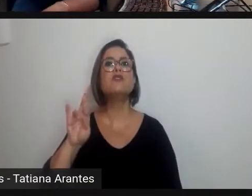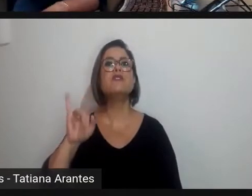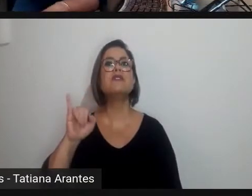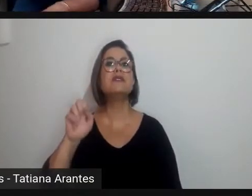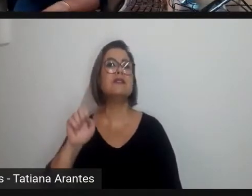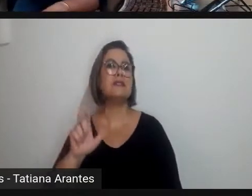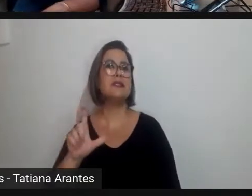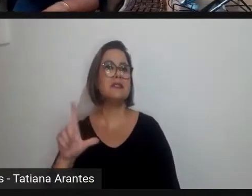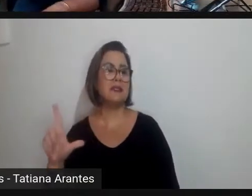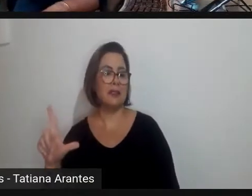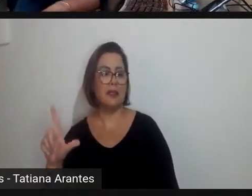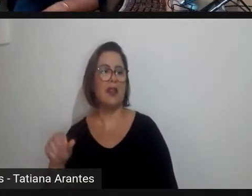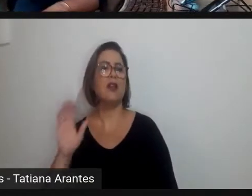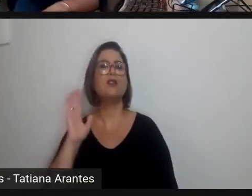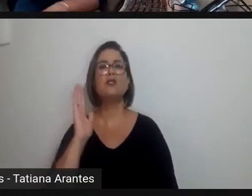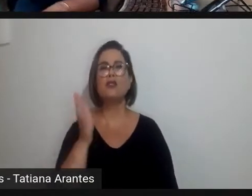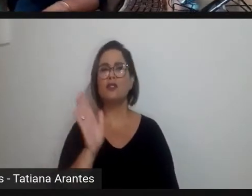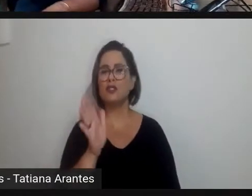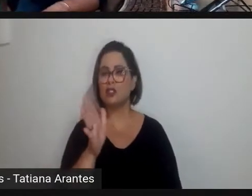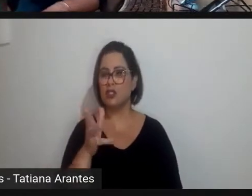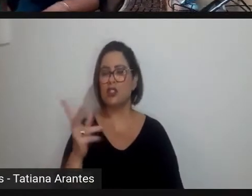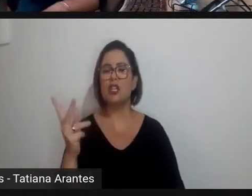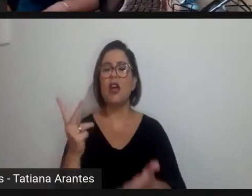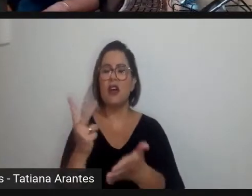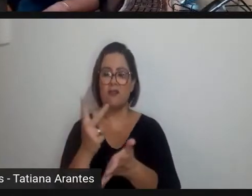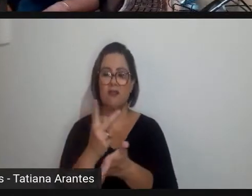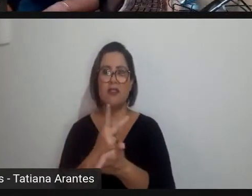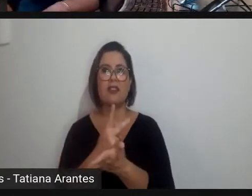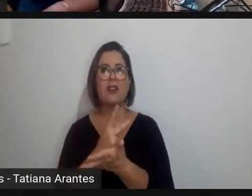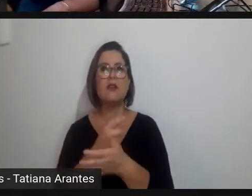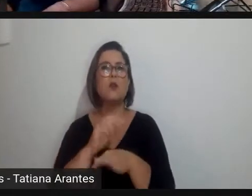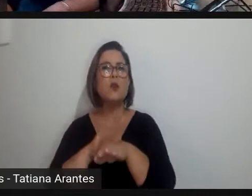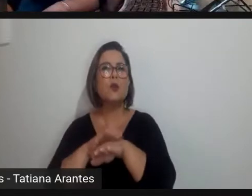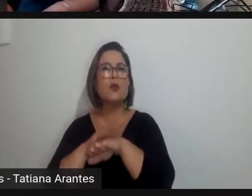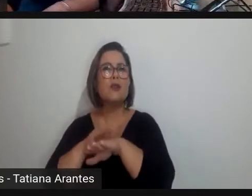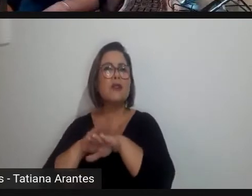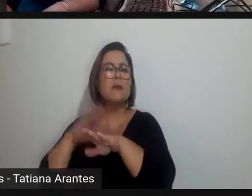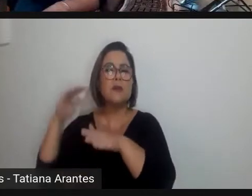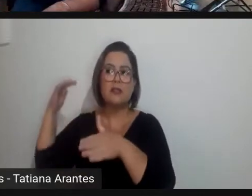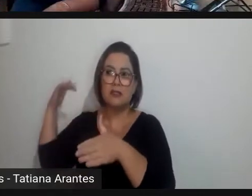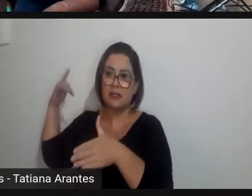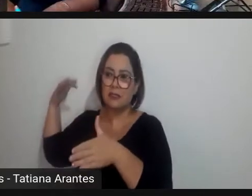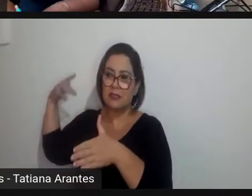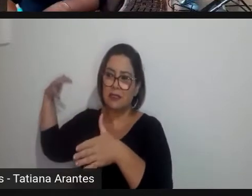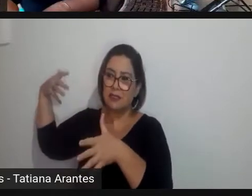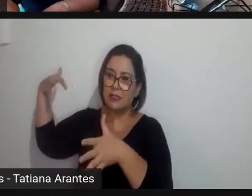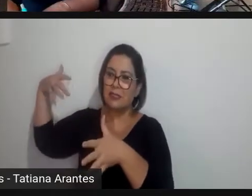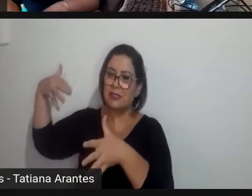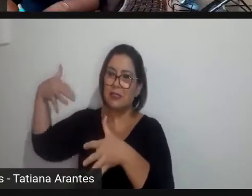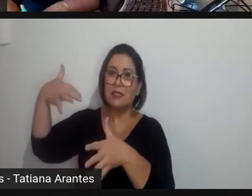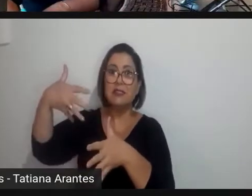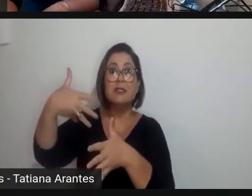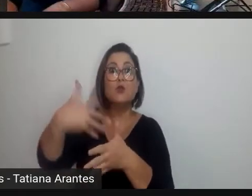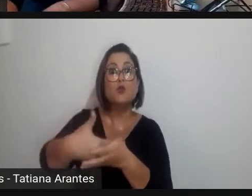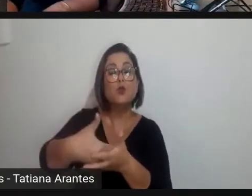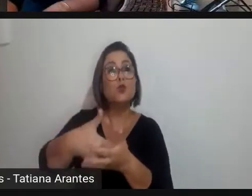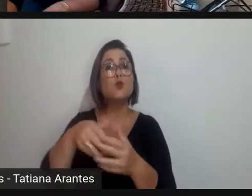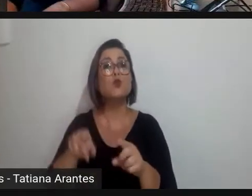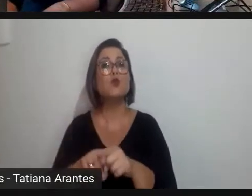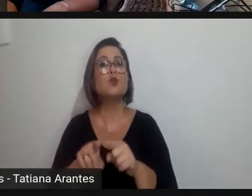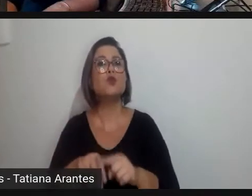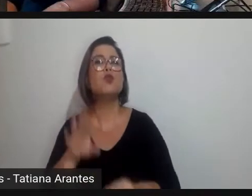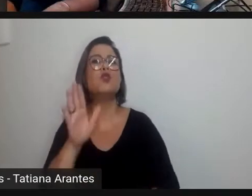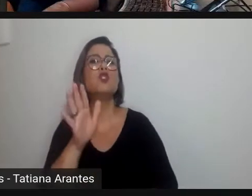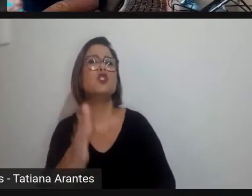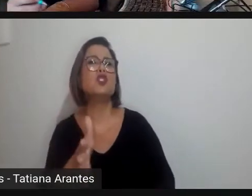isso já vinha se desenvolvendo há algum tempo. E o que eu estou falando que é interessante é que já estávamos num sistema